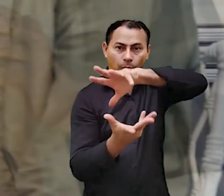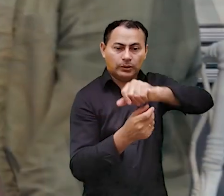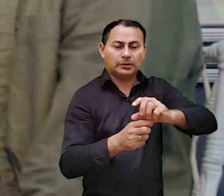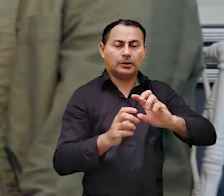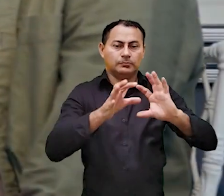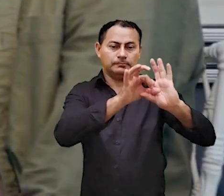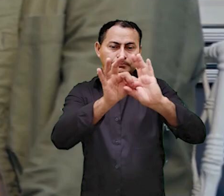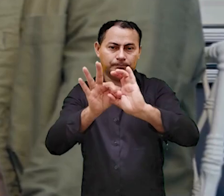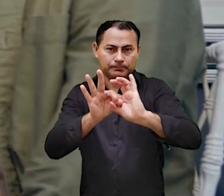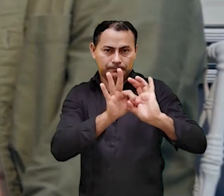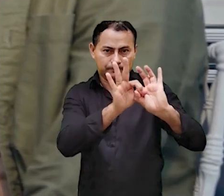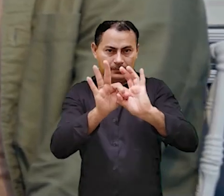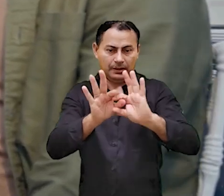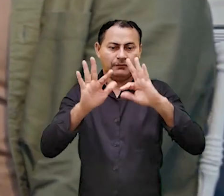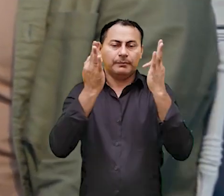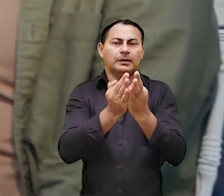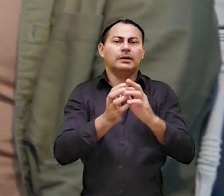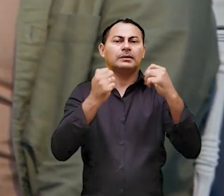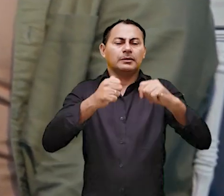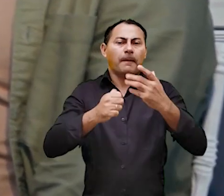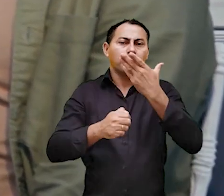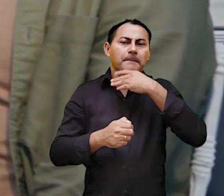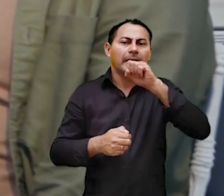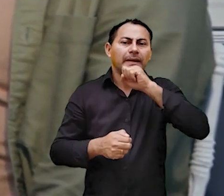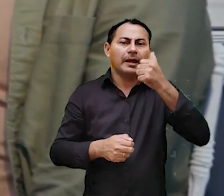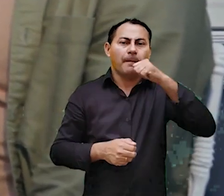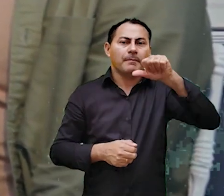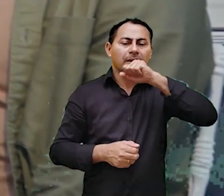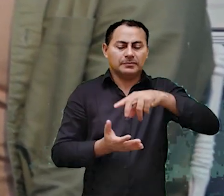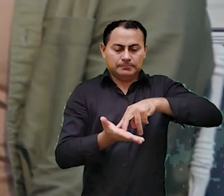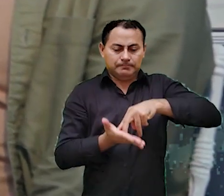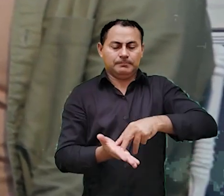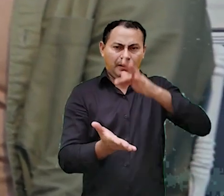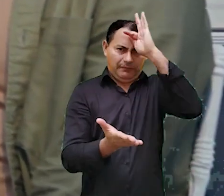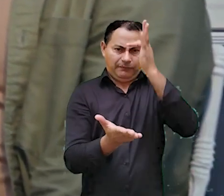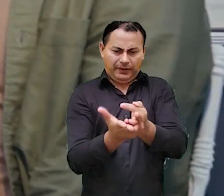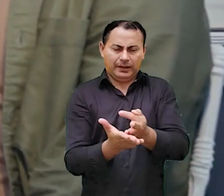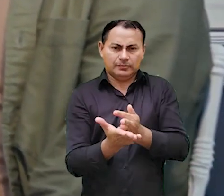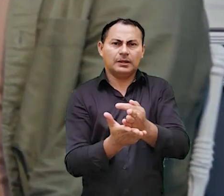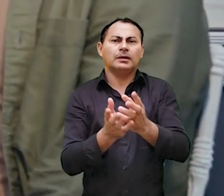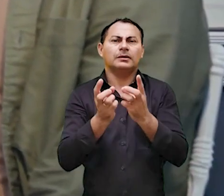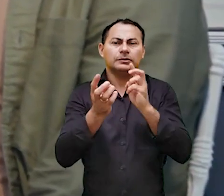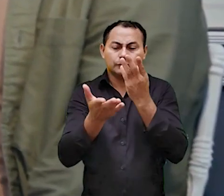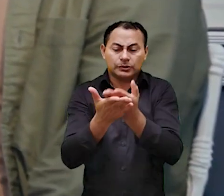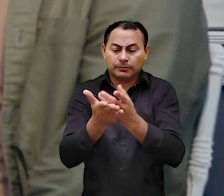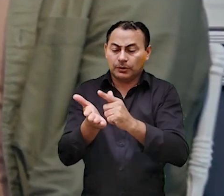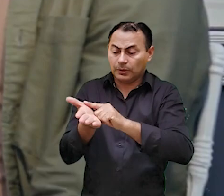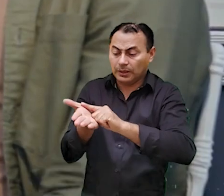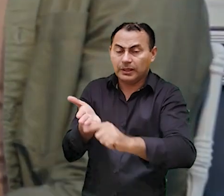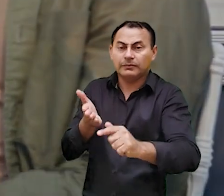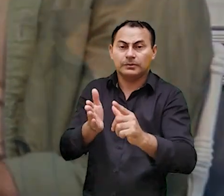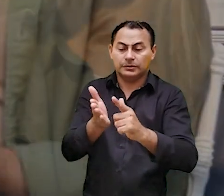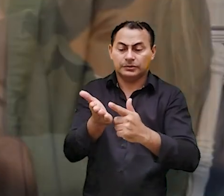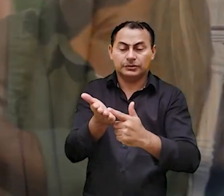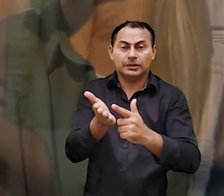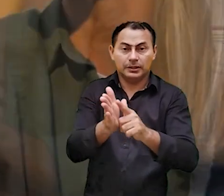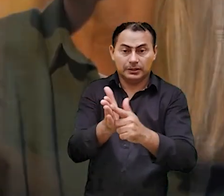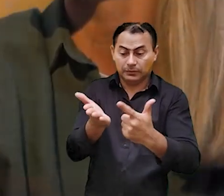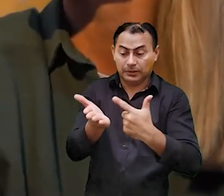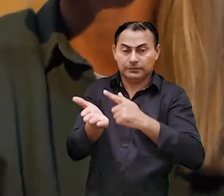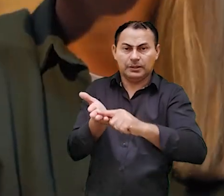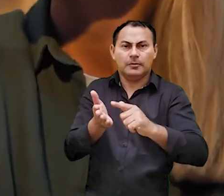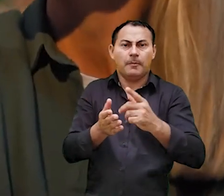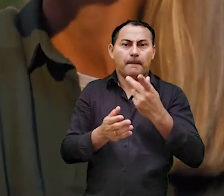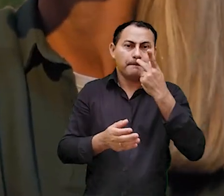mundo através da unidade familiar, é necessário que os pais sejam equilibrados. Como vimos no livro de Gênesis, os pais devem ter